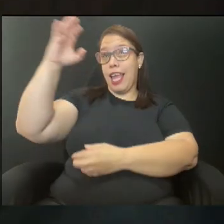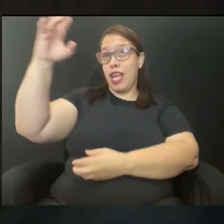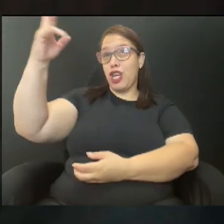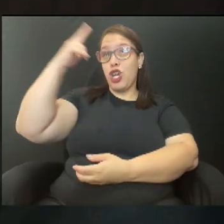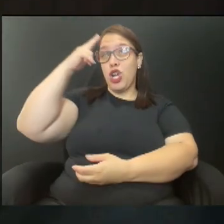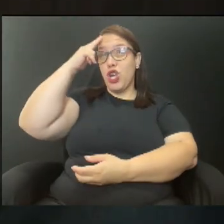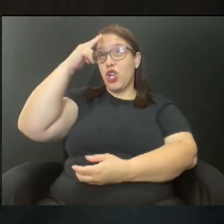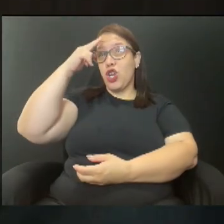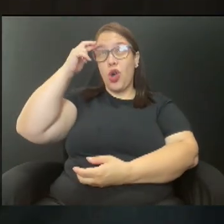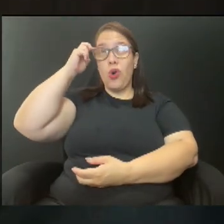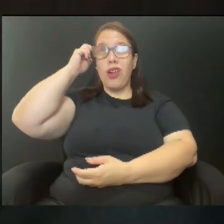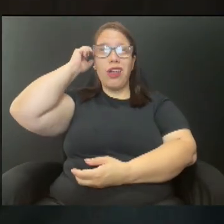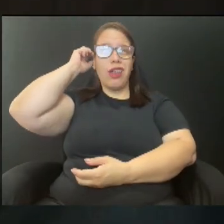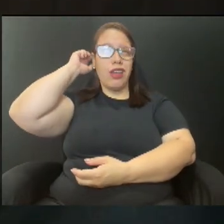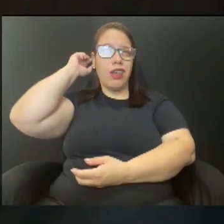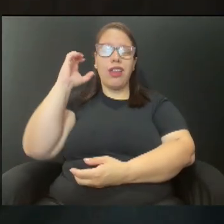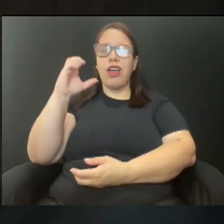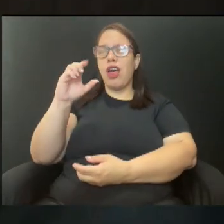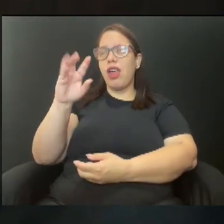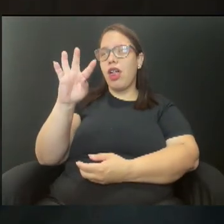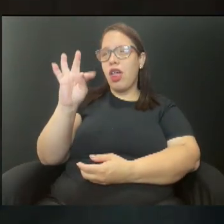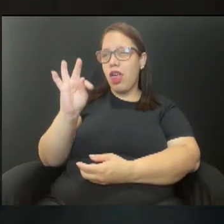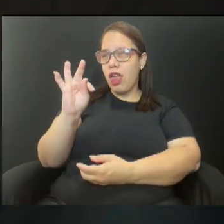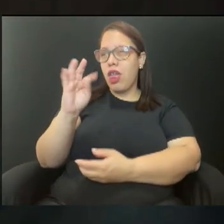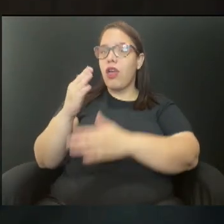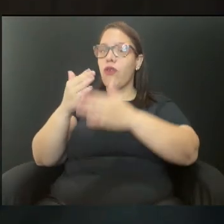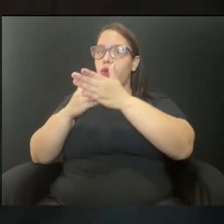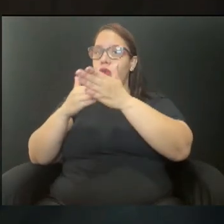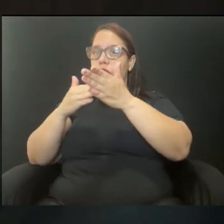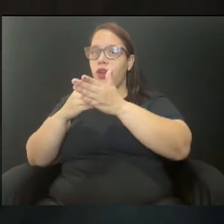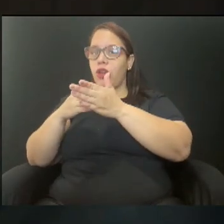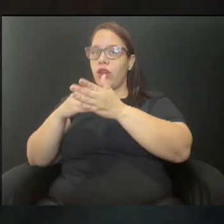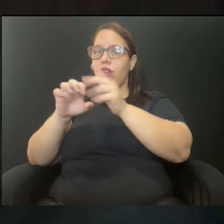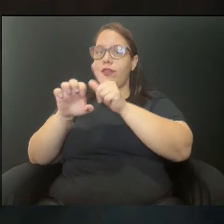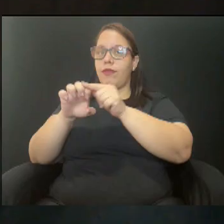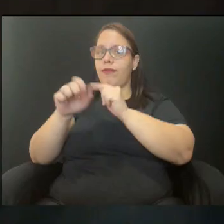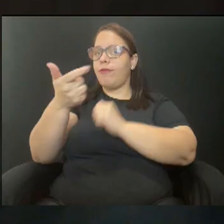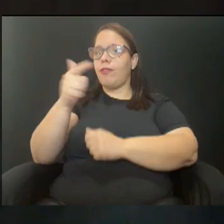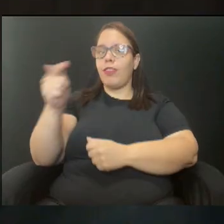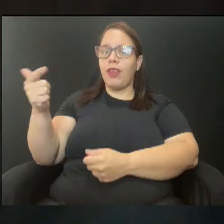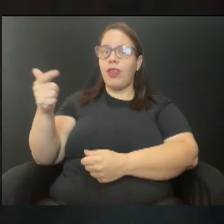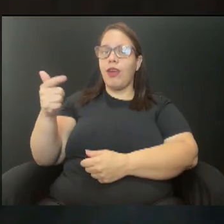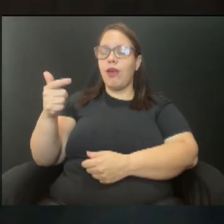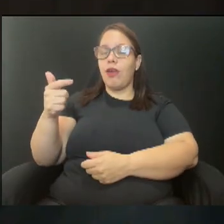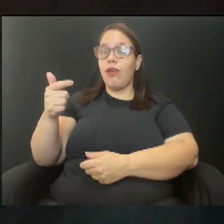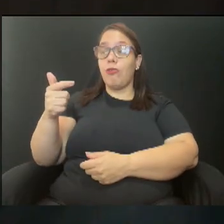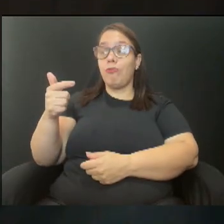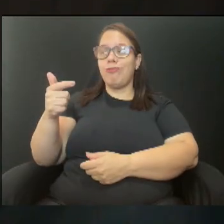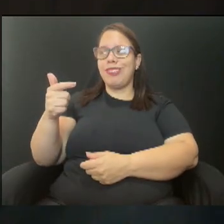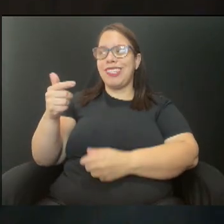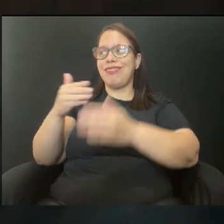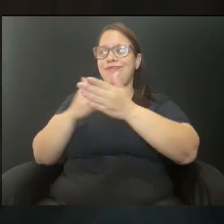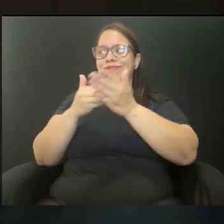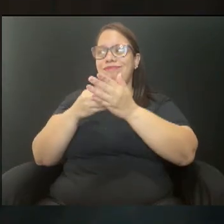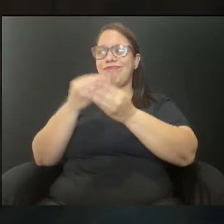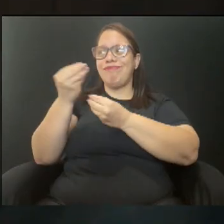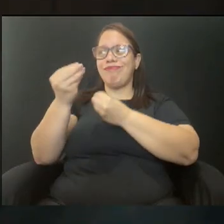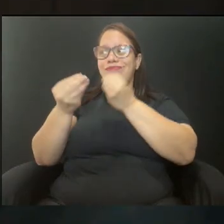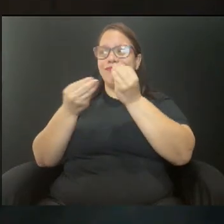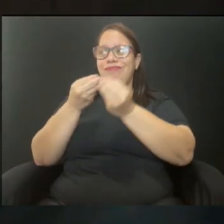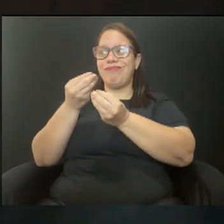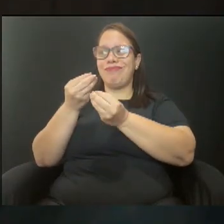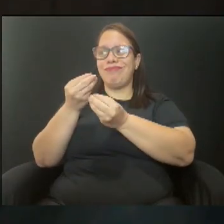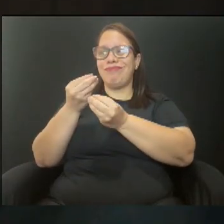a CLT você tem limites e empreender não há limites. Como que a gente consegue lidar com isso também